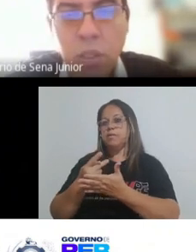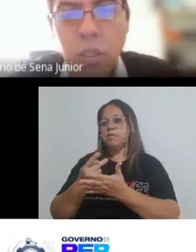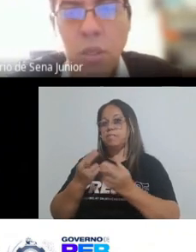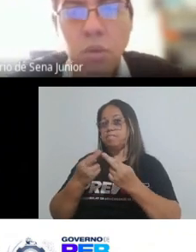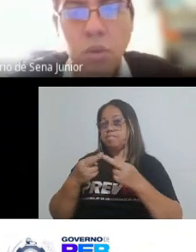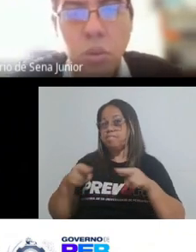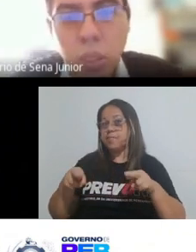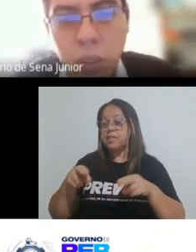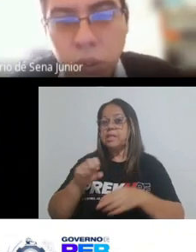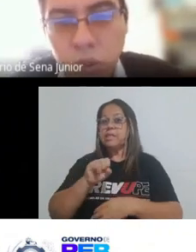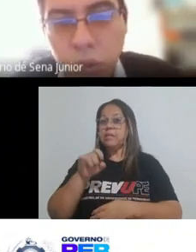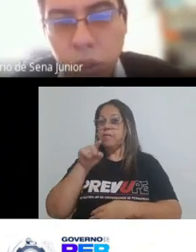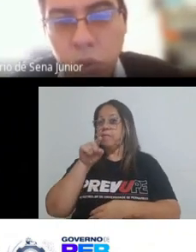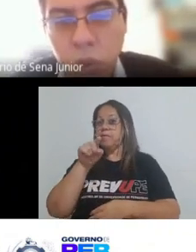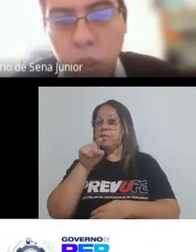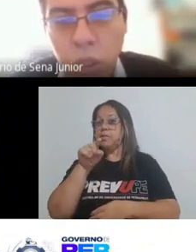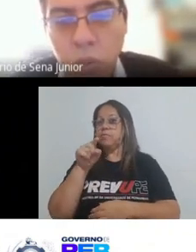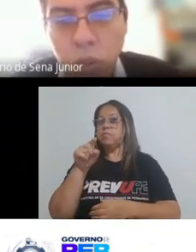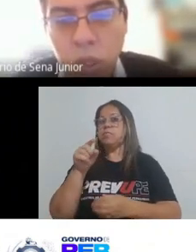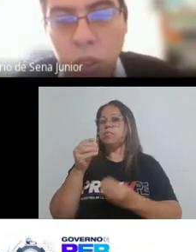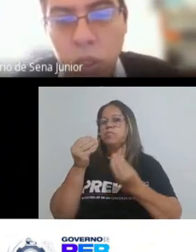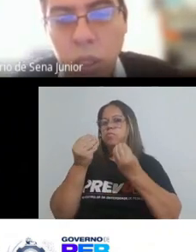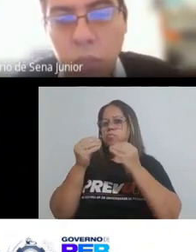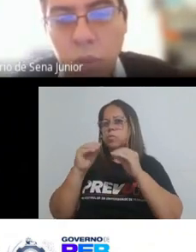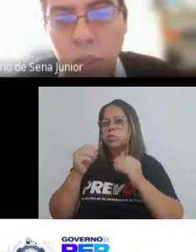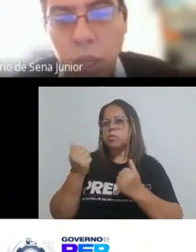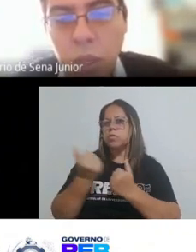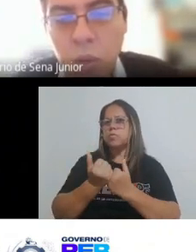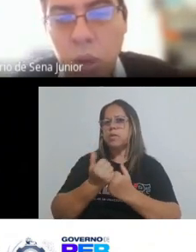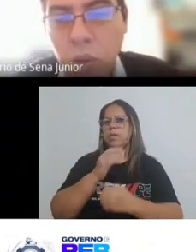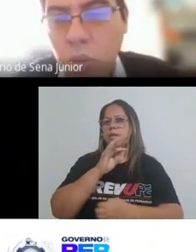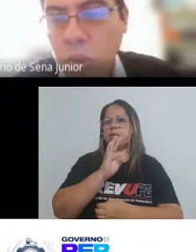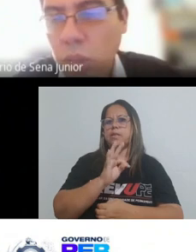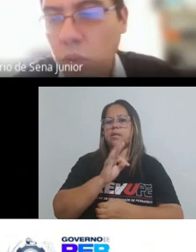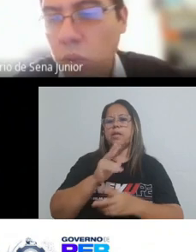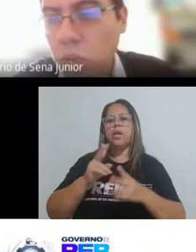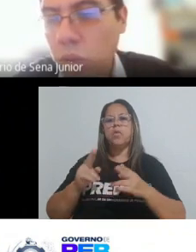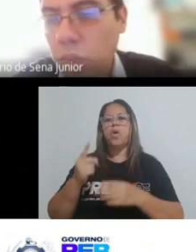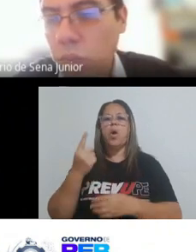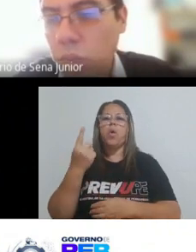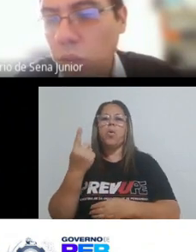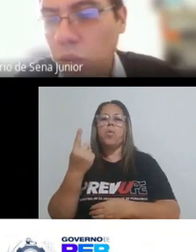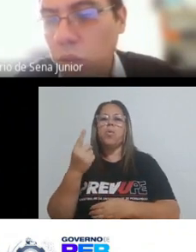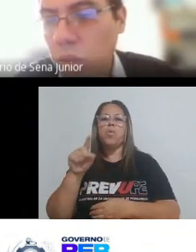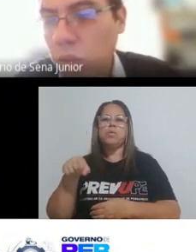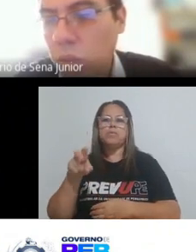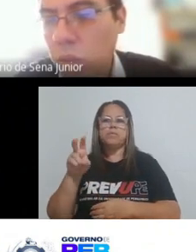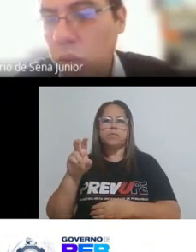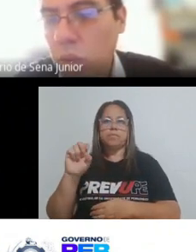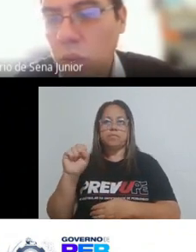Se o estudante substituir o instante de tempo de queda igual a um segundo e meio,